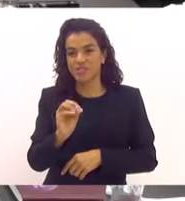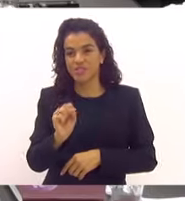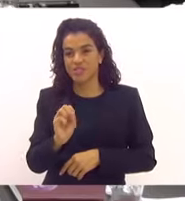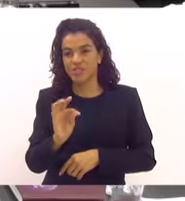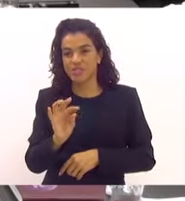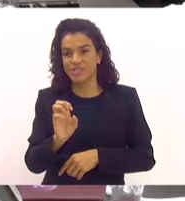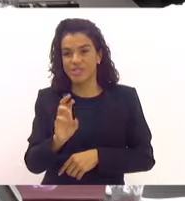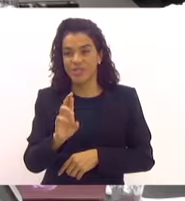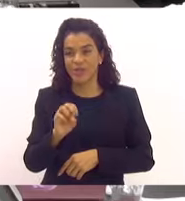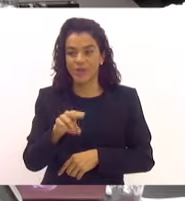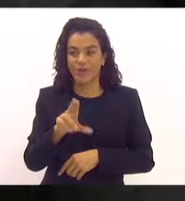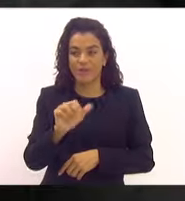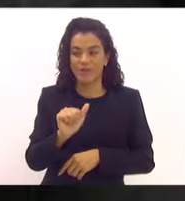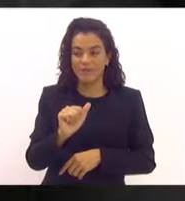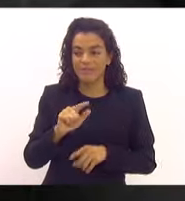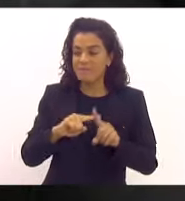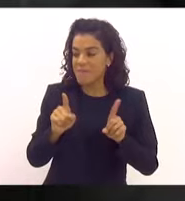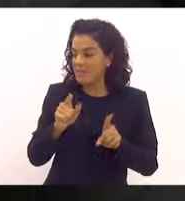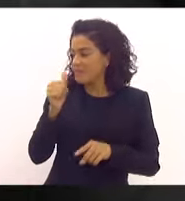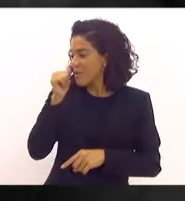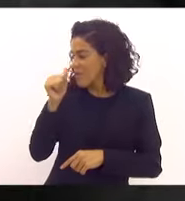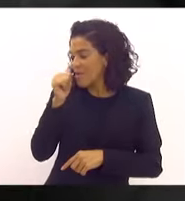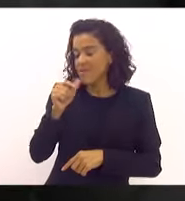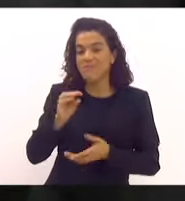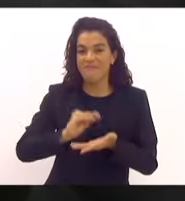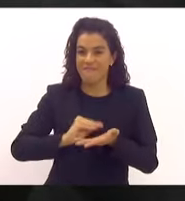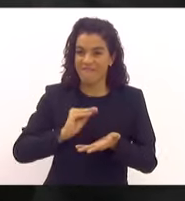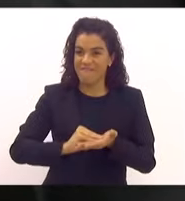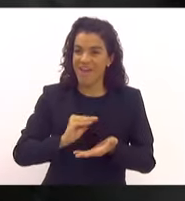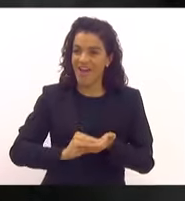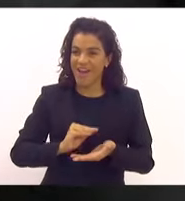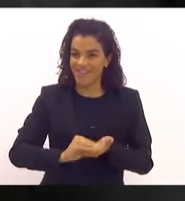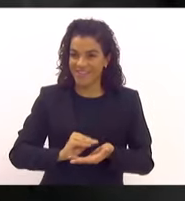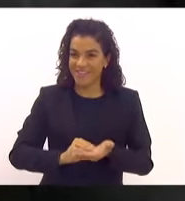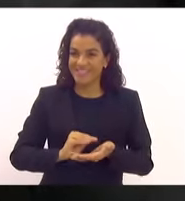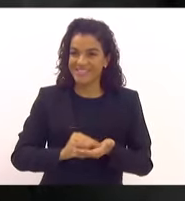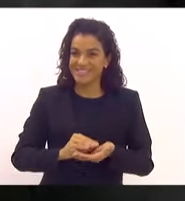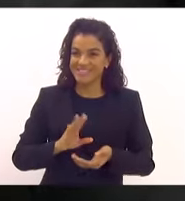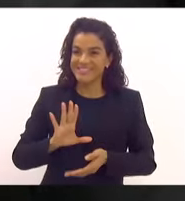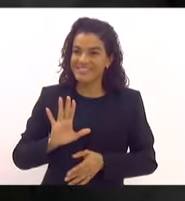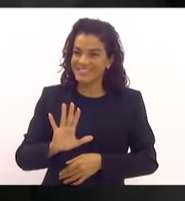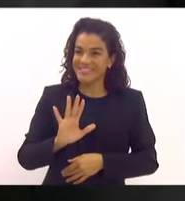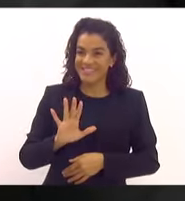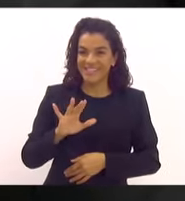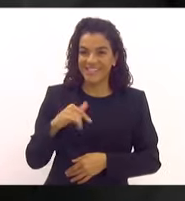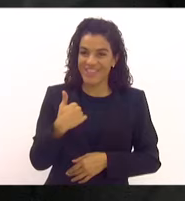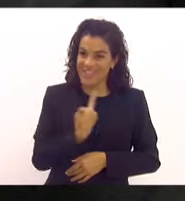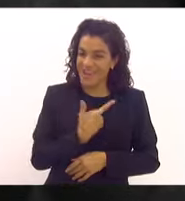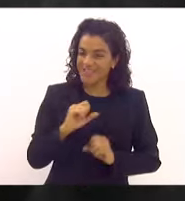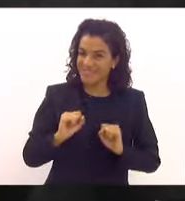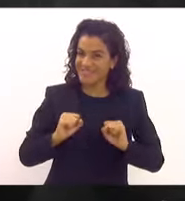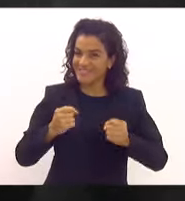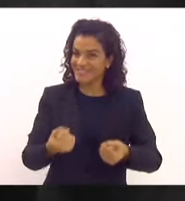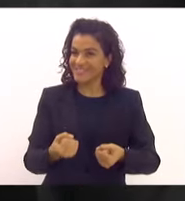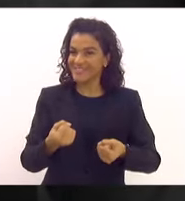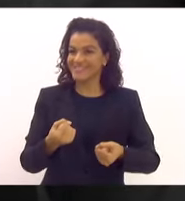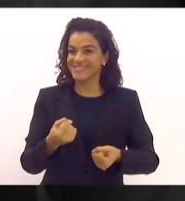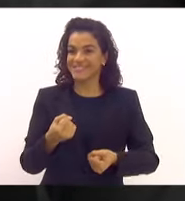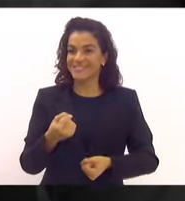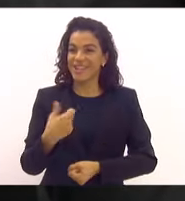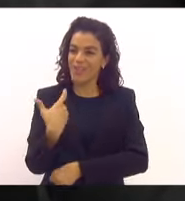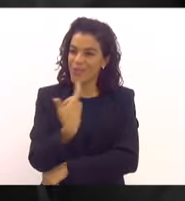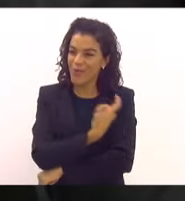Librelon e o Poubel, mas para a mulher faz muita falta também nessa fase. Então, nós somos aí, ó, defensoras da